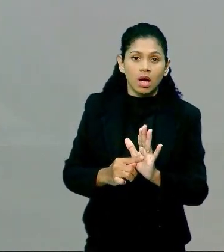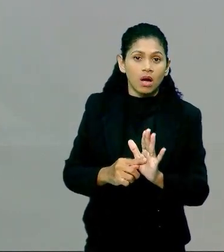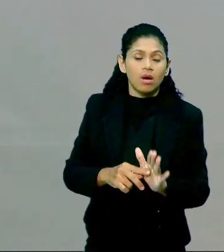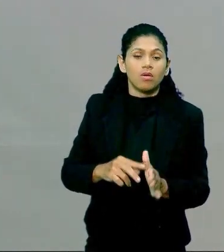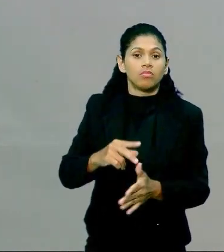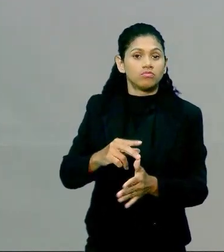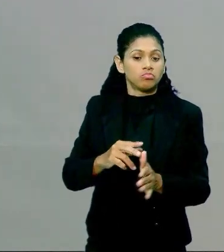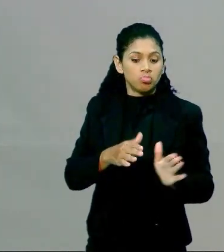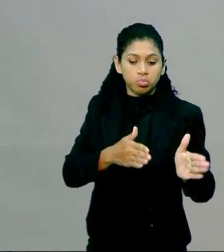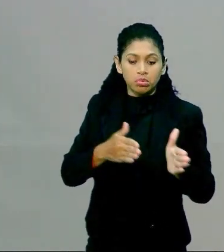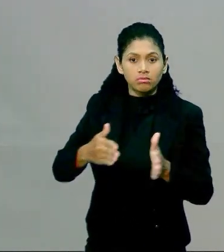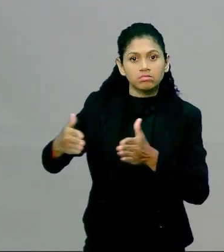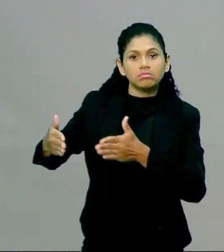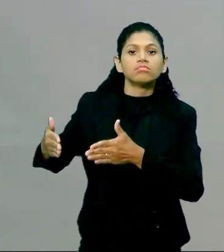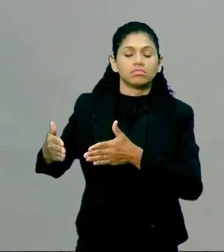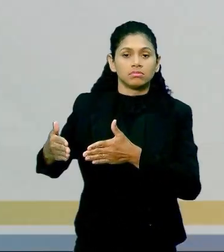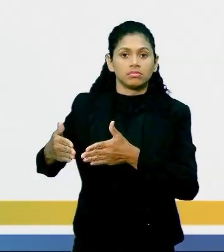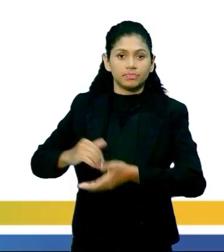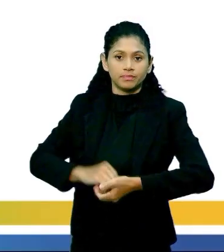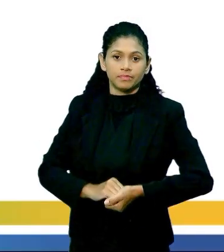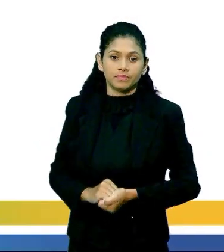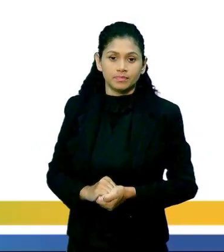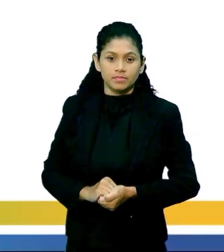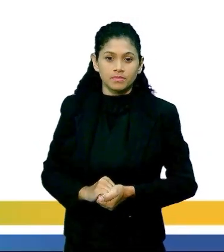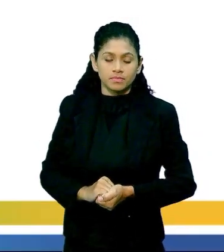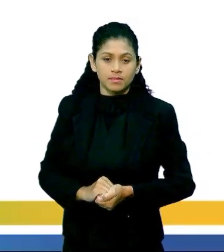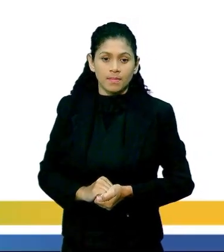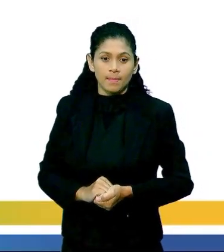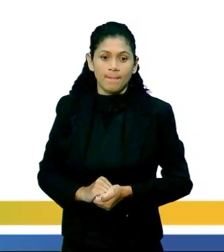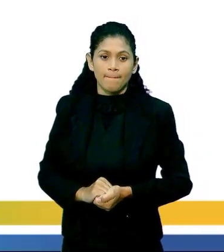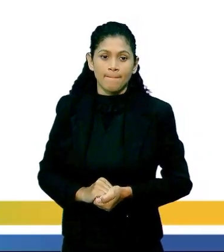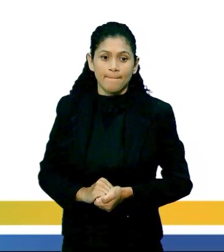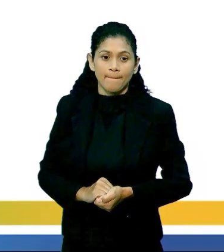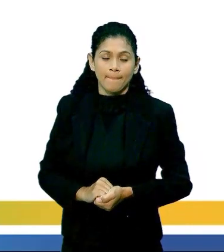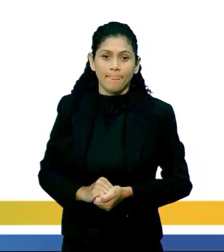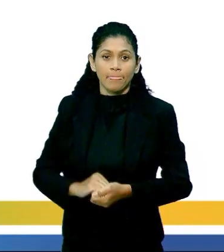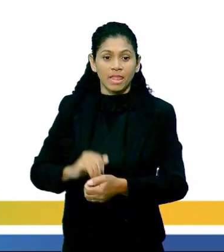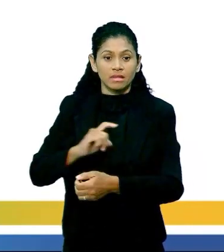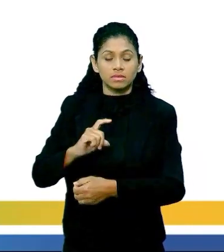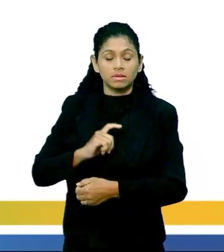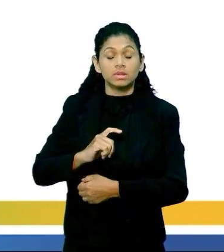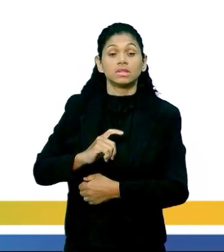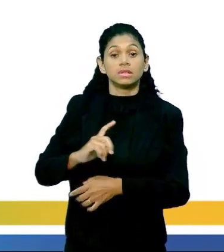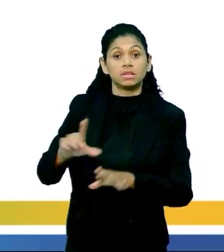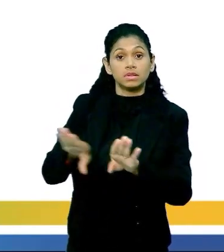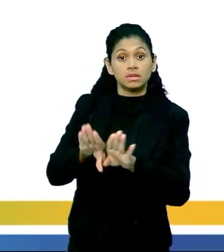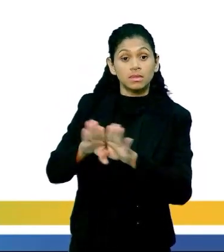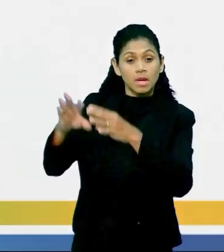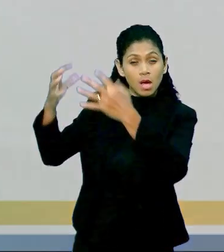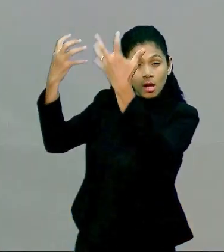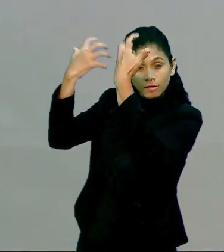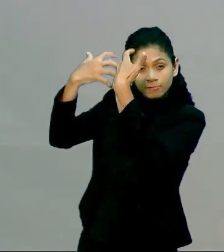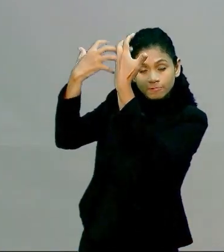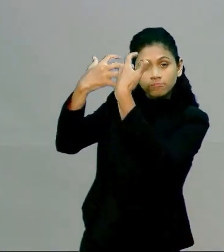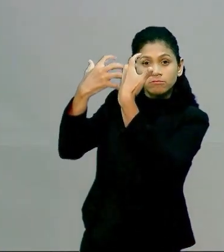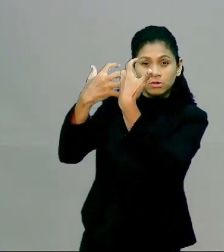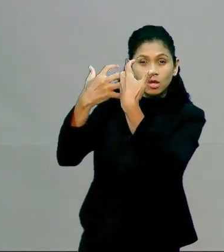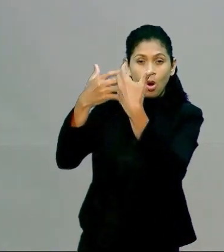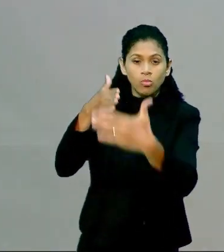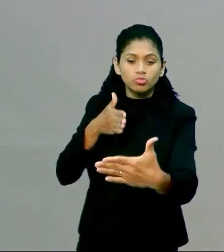determinado elemento da dança. Tranquilo? Compreendido? A gente também tem aqui a reflexão, limites e